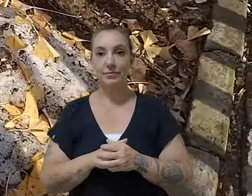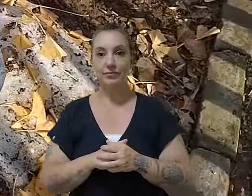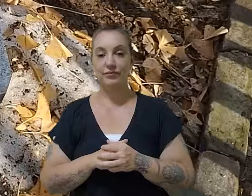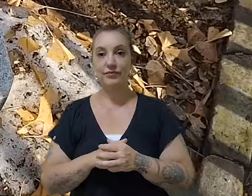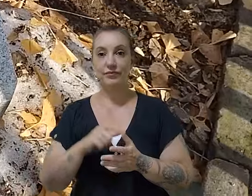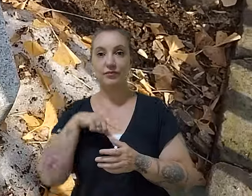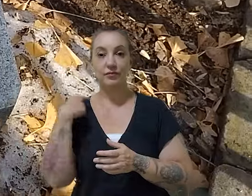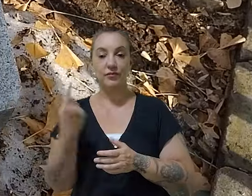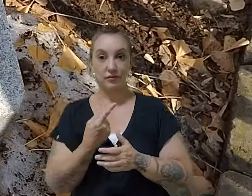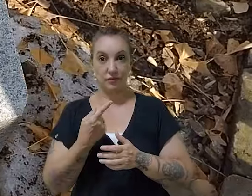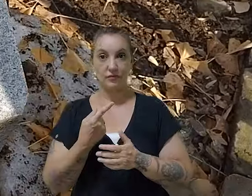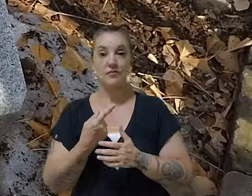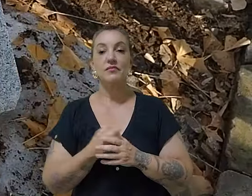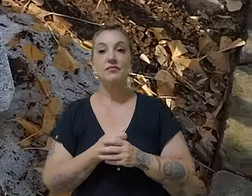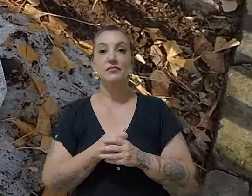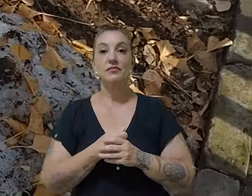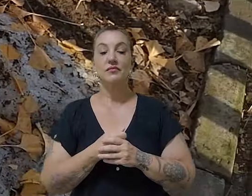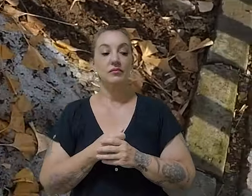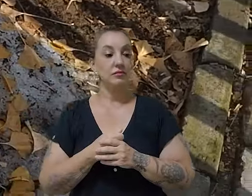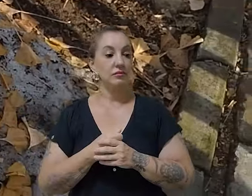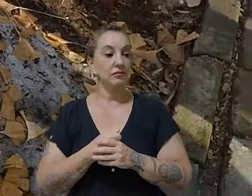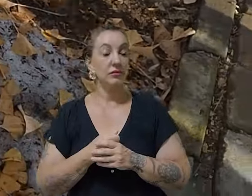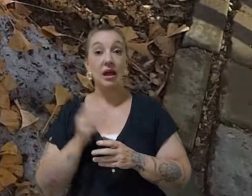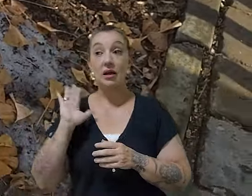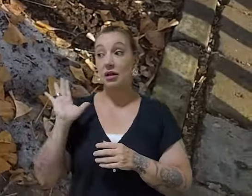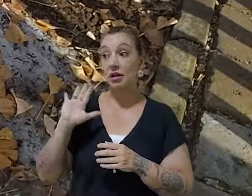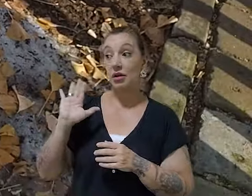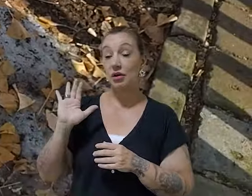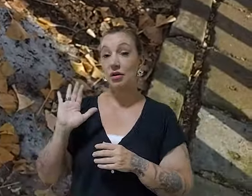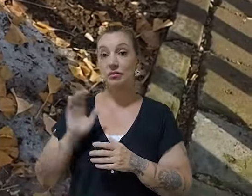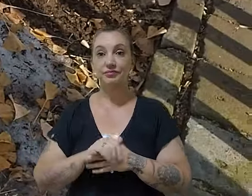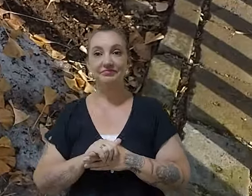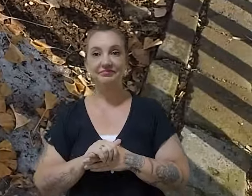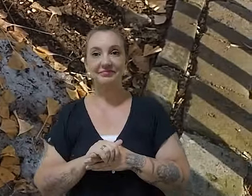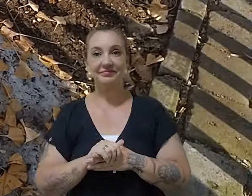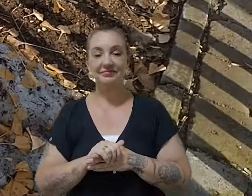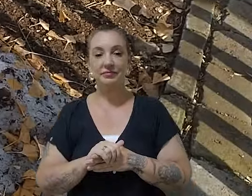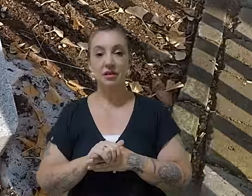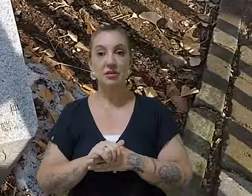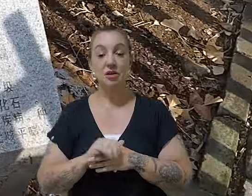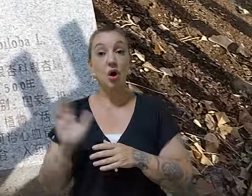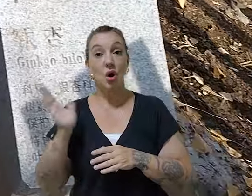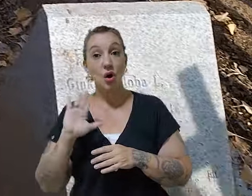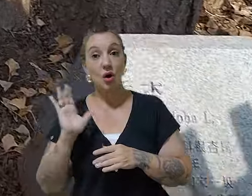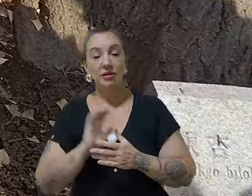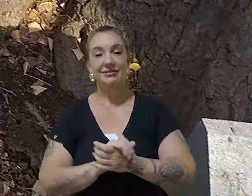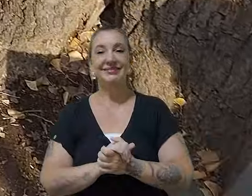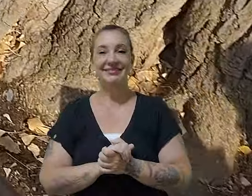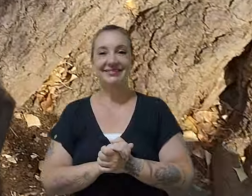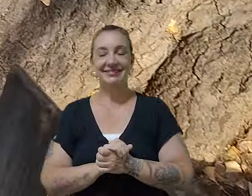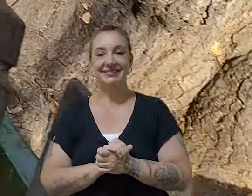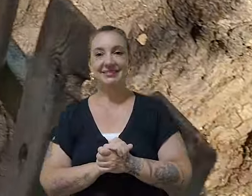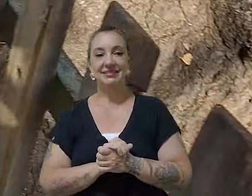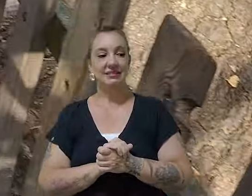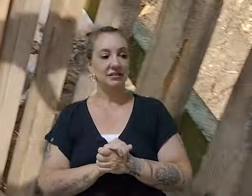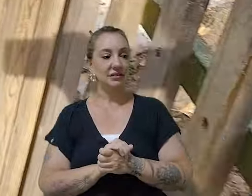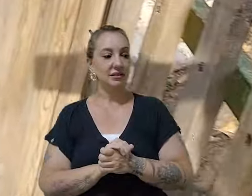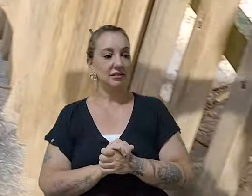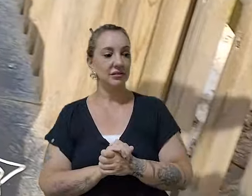E a gente está no... Hey, hello. Hi. Hi.